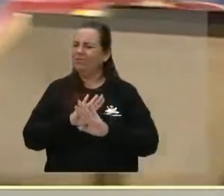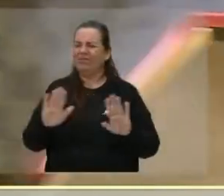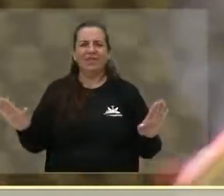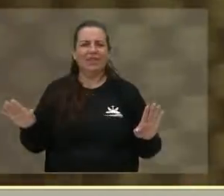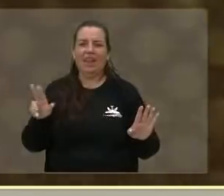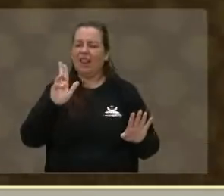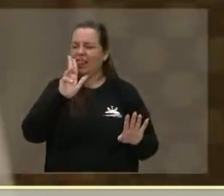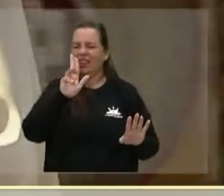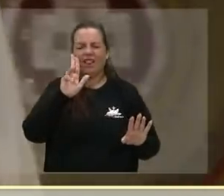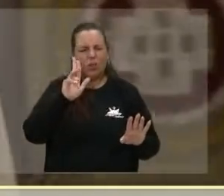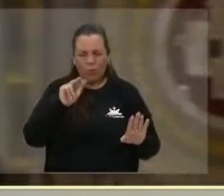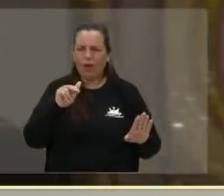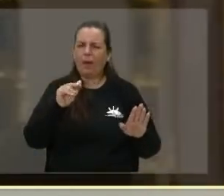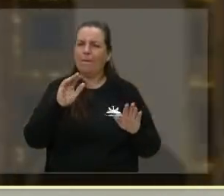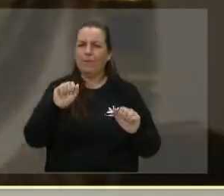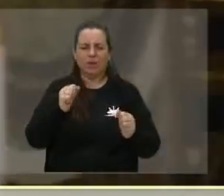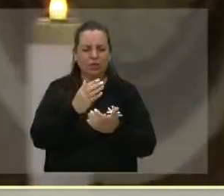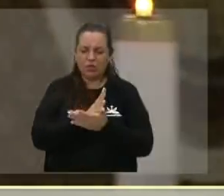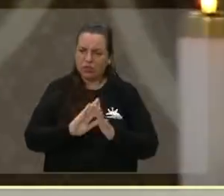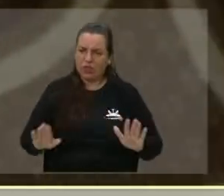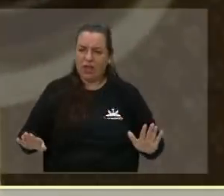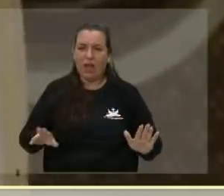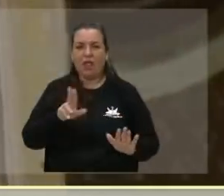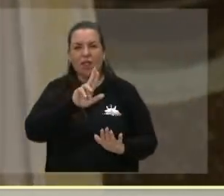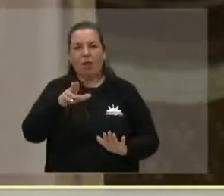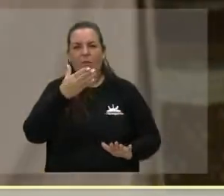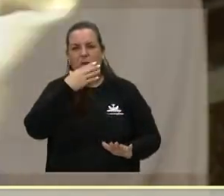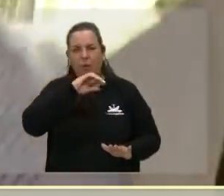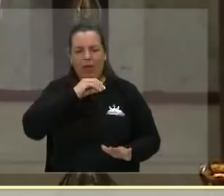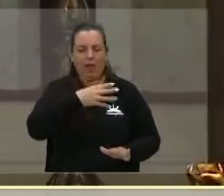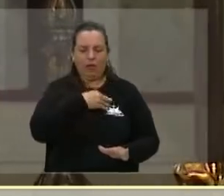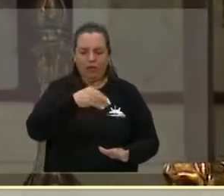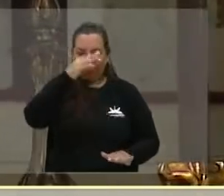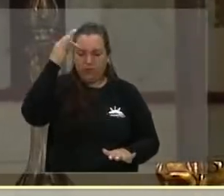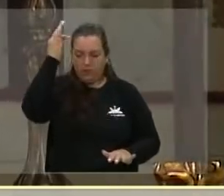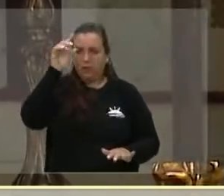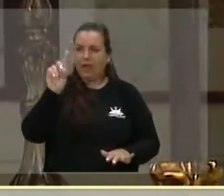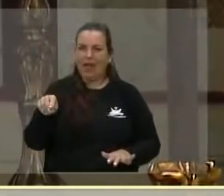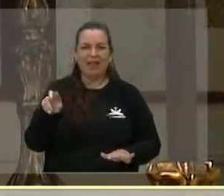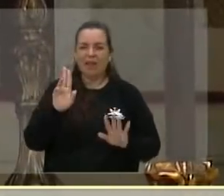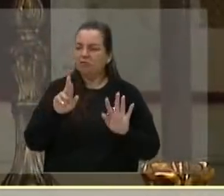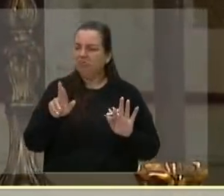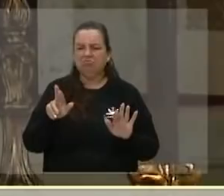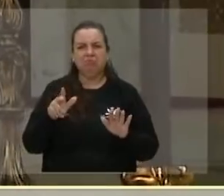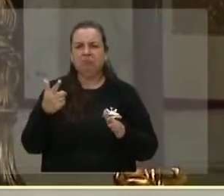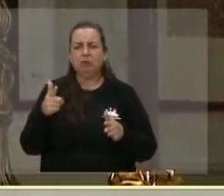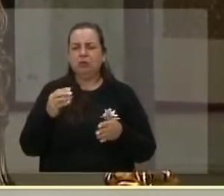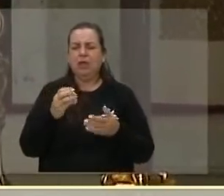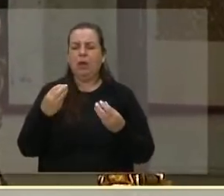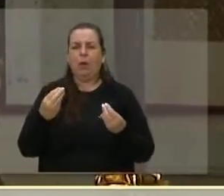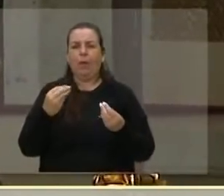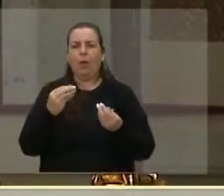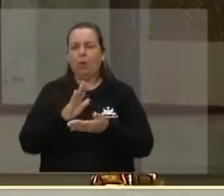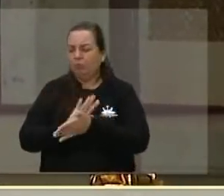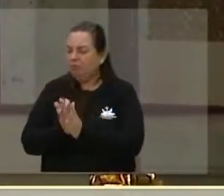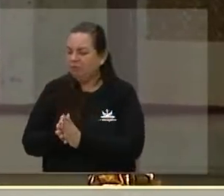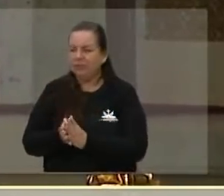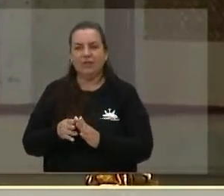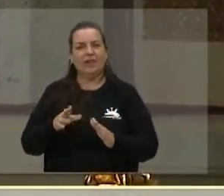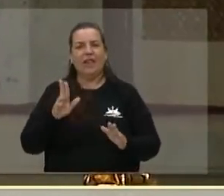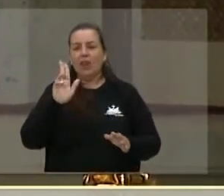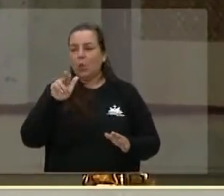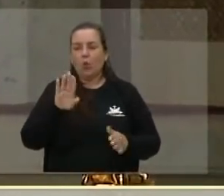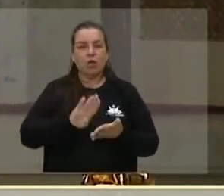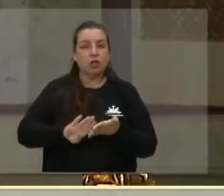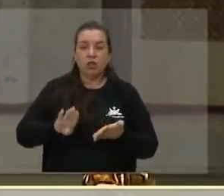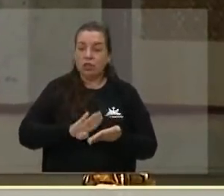batismo da água batizado em nome do pai do filho do espírito santo é indelével e intransferível jamais